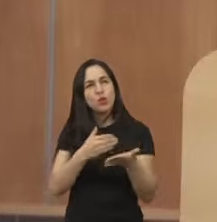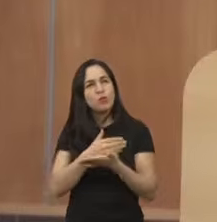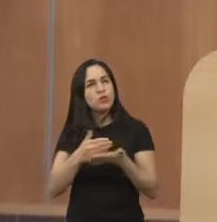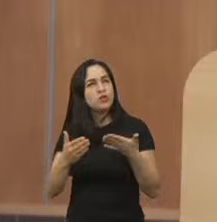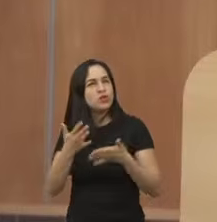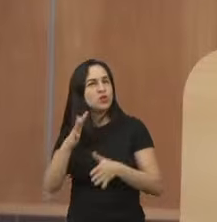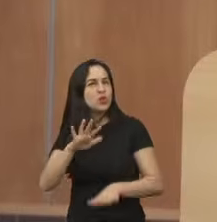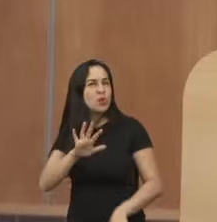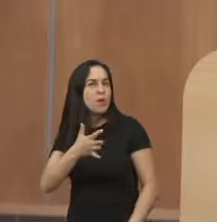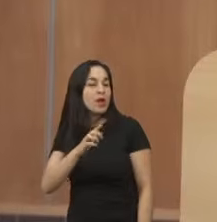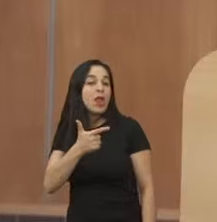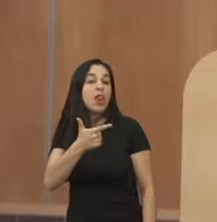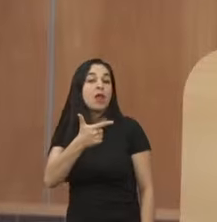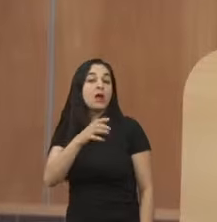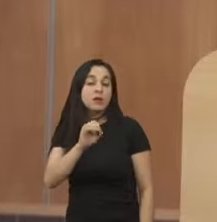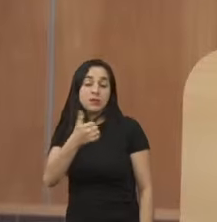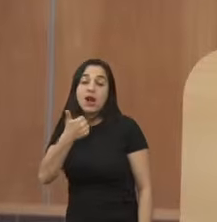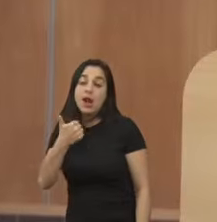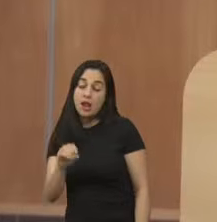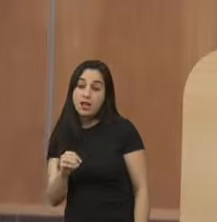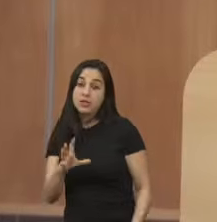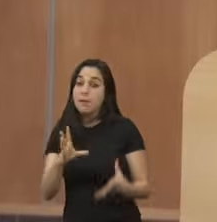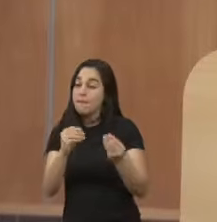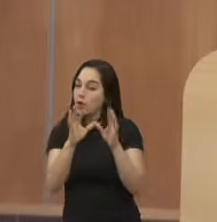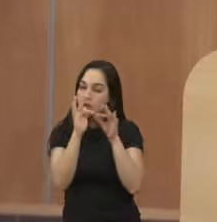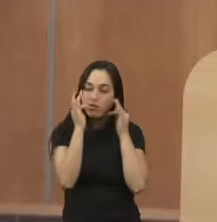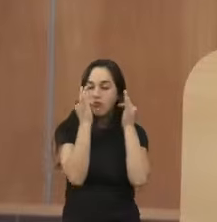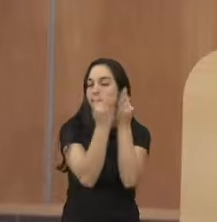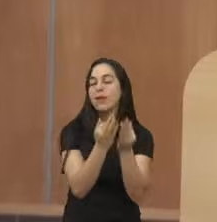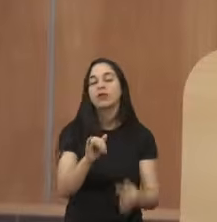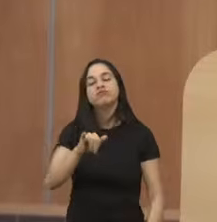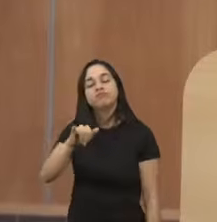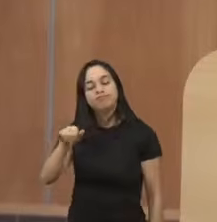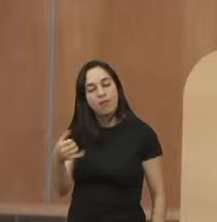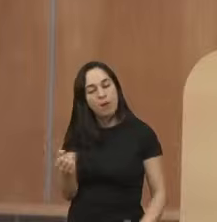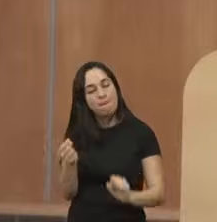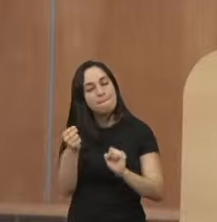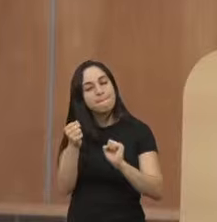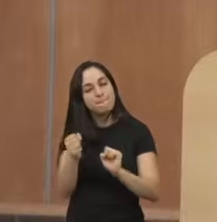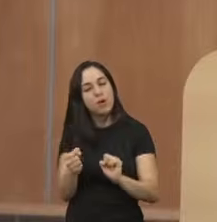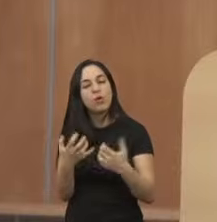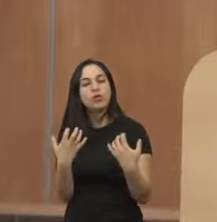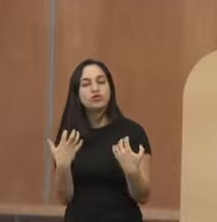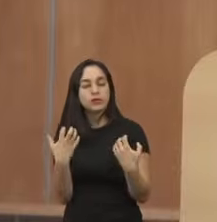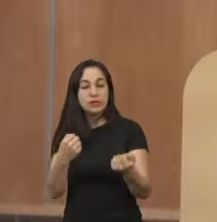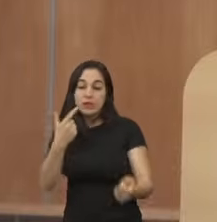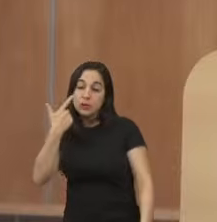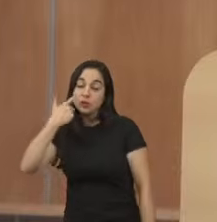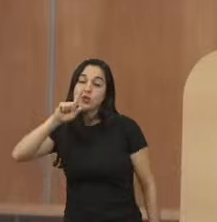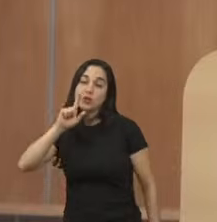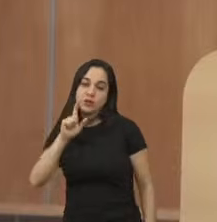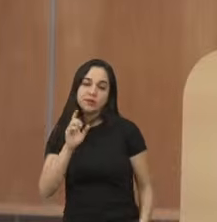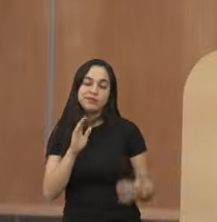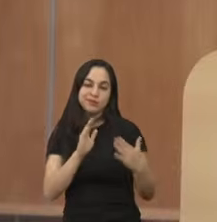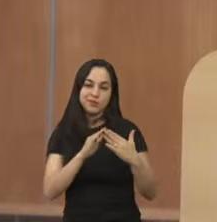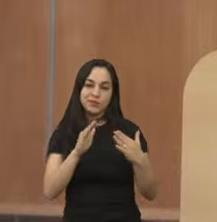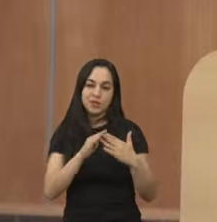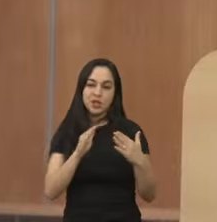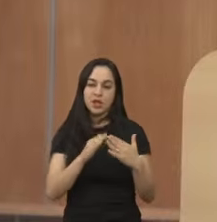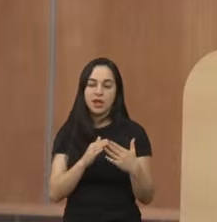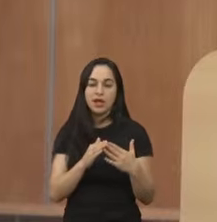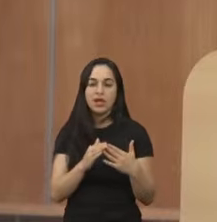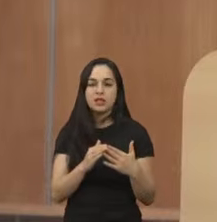naquela época lá, atenderam muitas famílias. Então, várias famílias foram atendidas por esse projeto do governo federal. E a